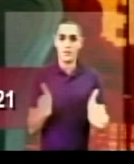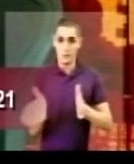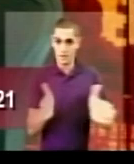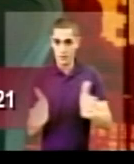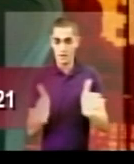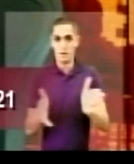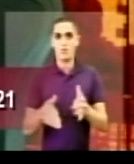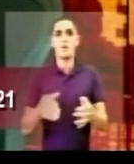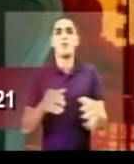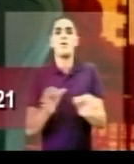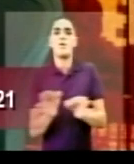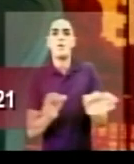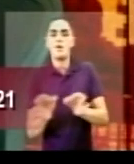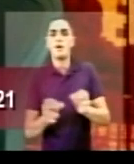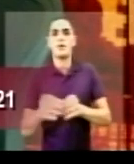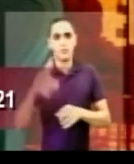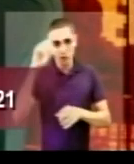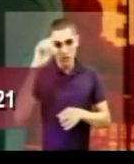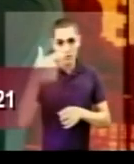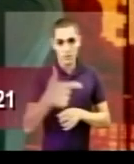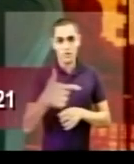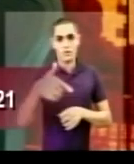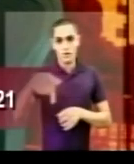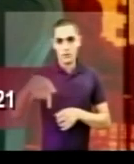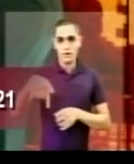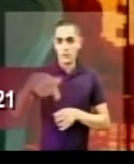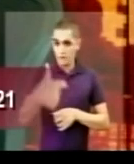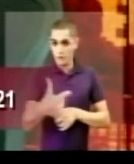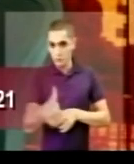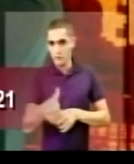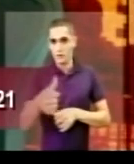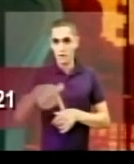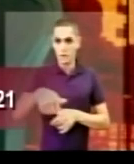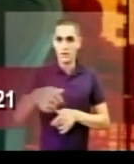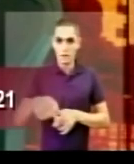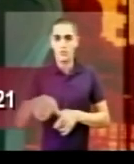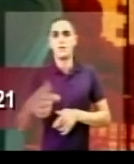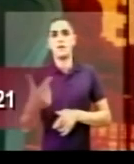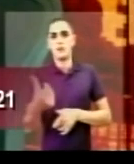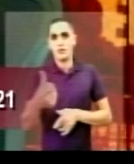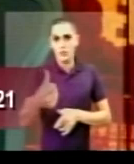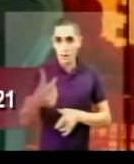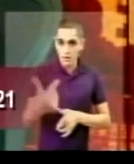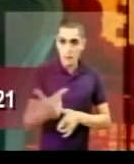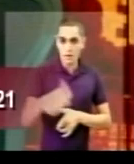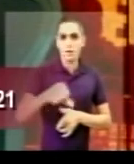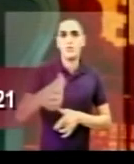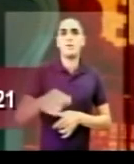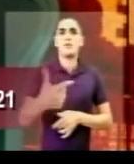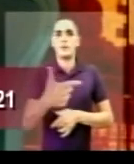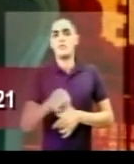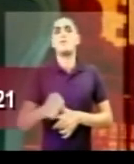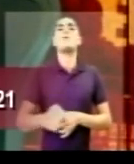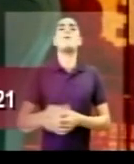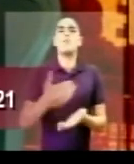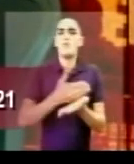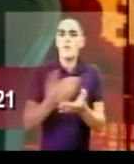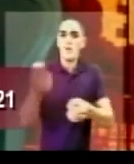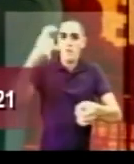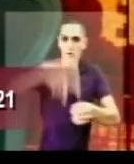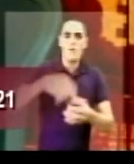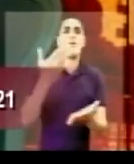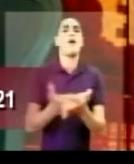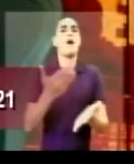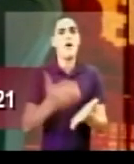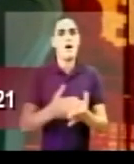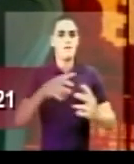e 29, será organizado a forma de retomada das aulas a partir do modelo remoto.